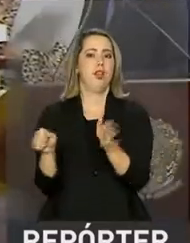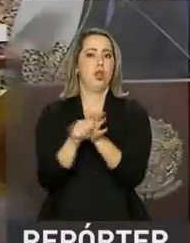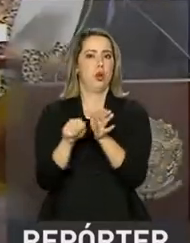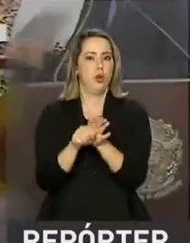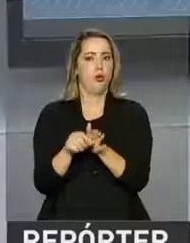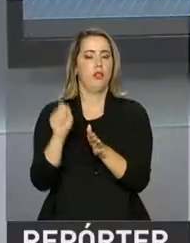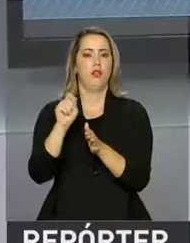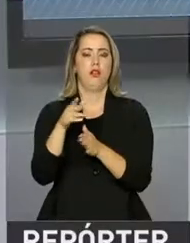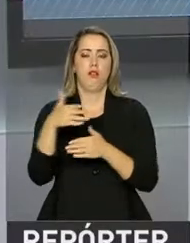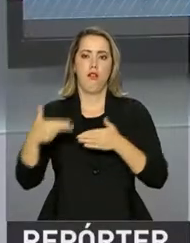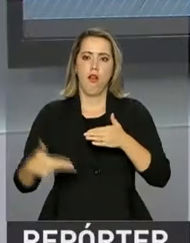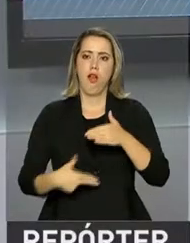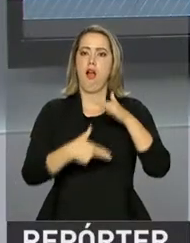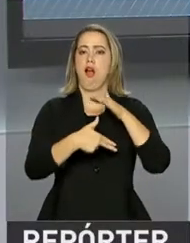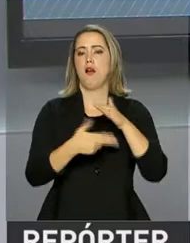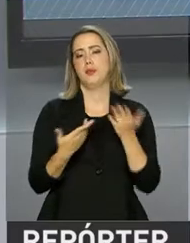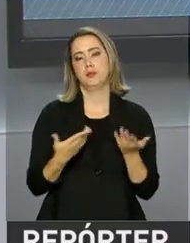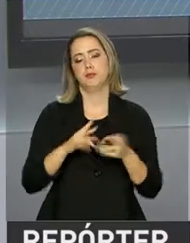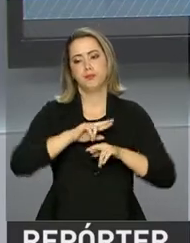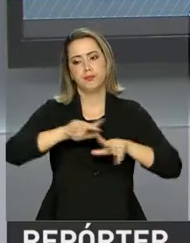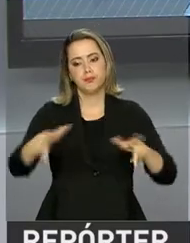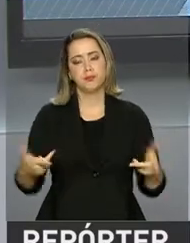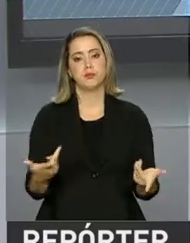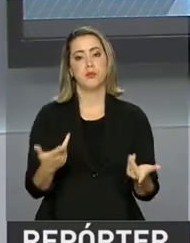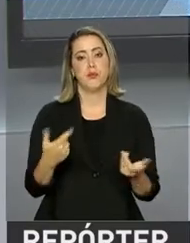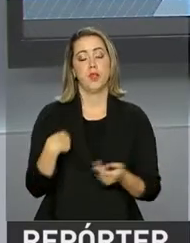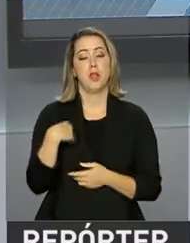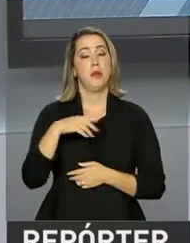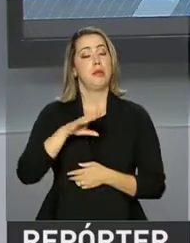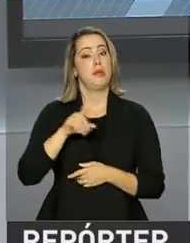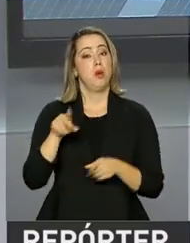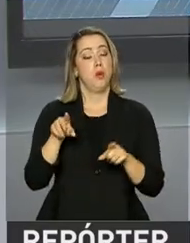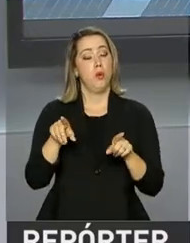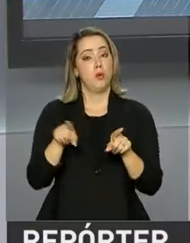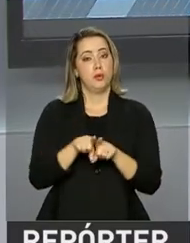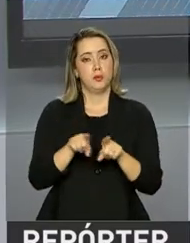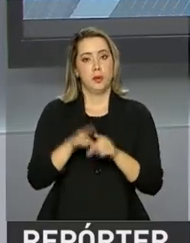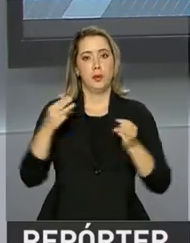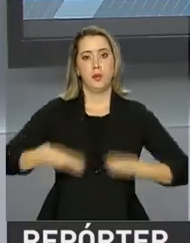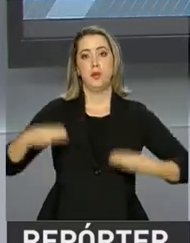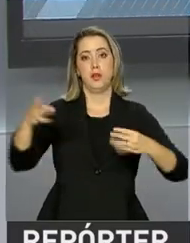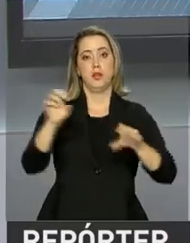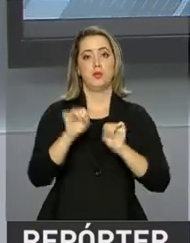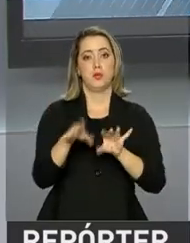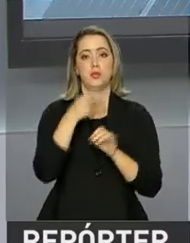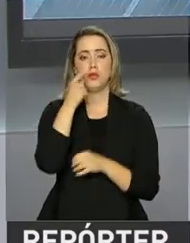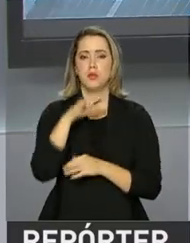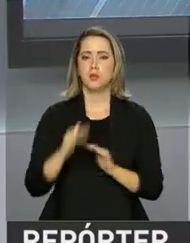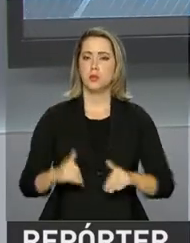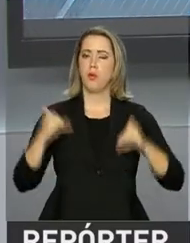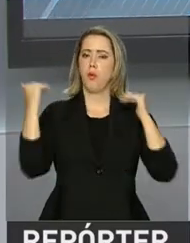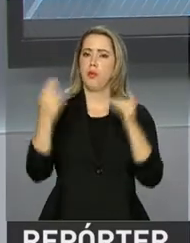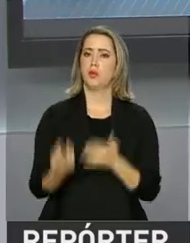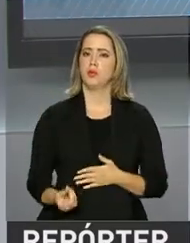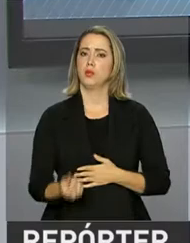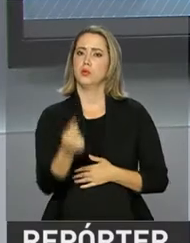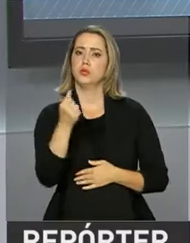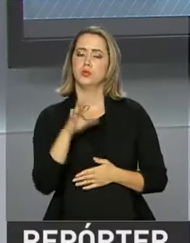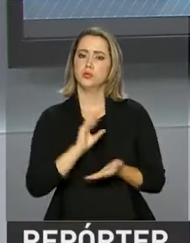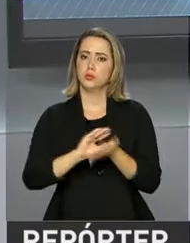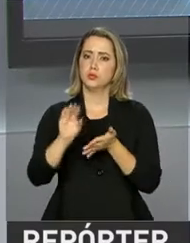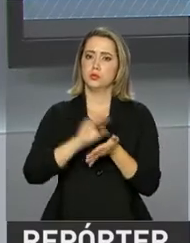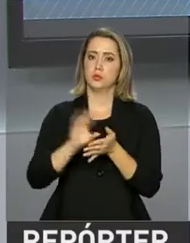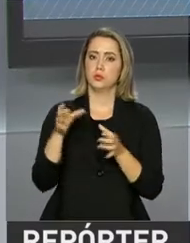pessoas. Já o ministro da Educação falou sobre o aumento dos recursos destinados para a área